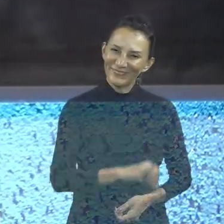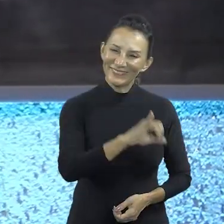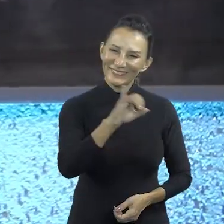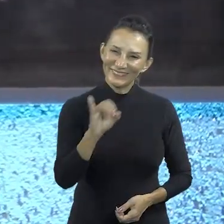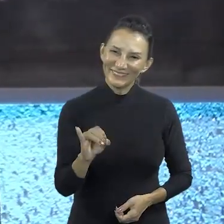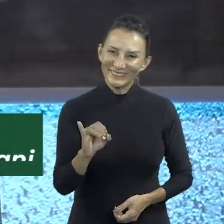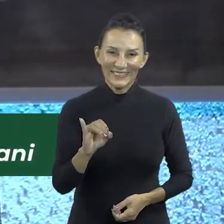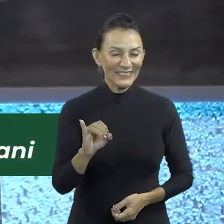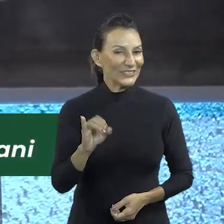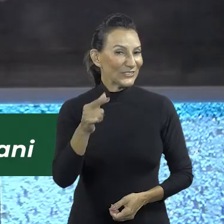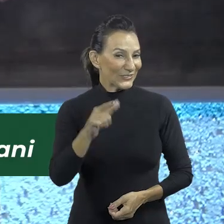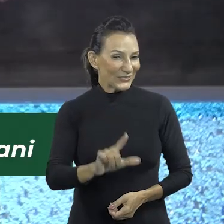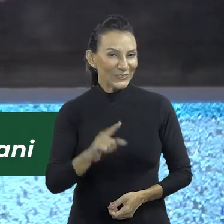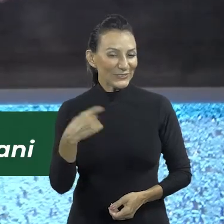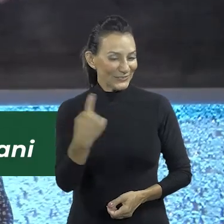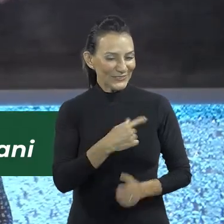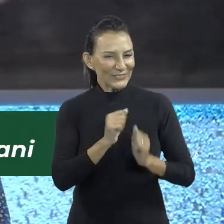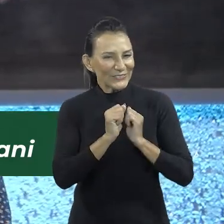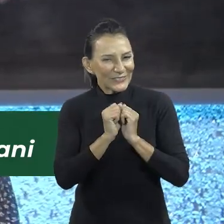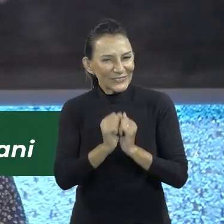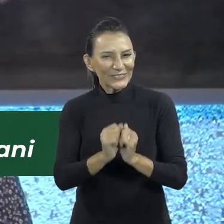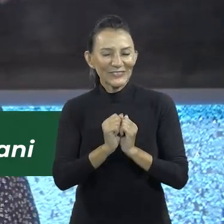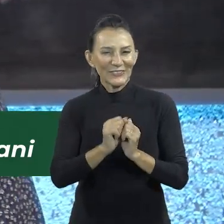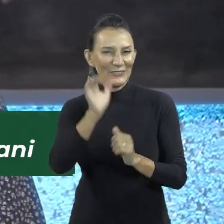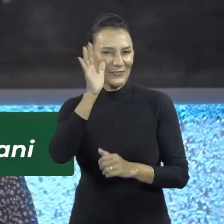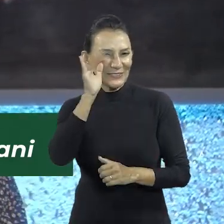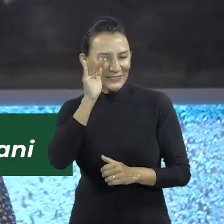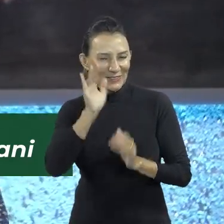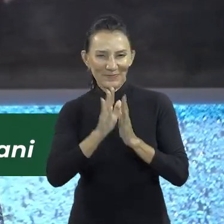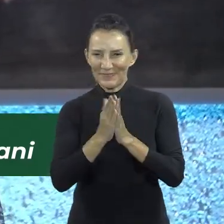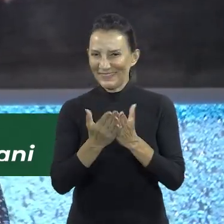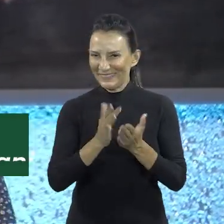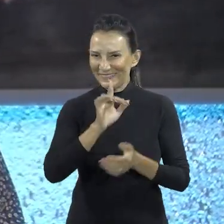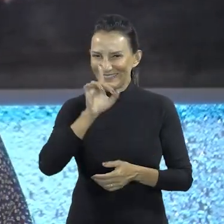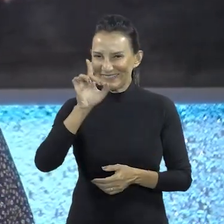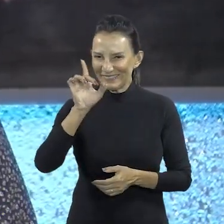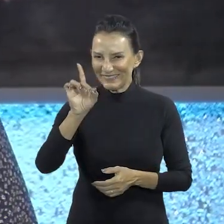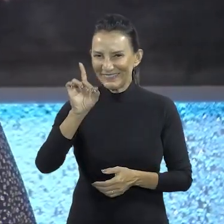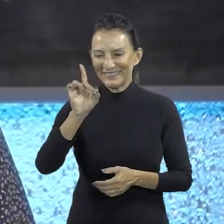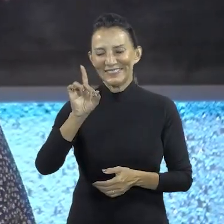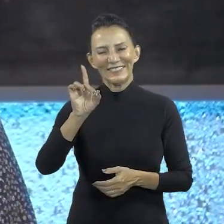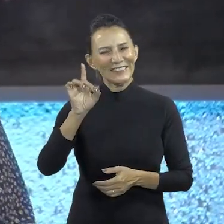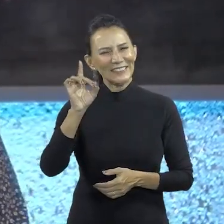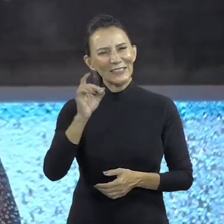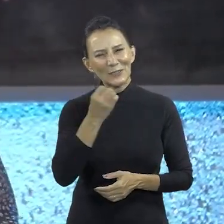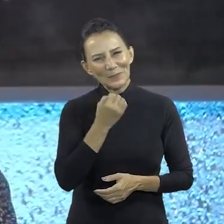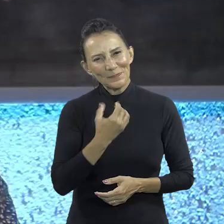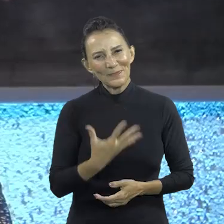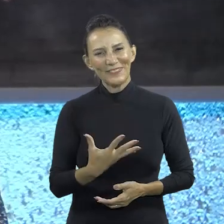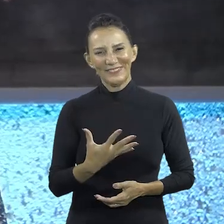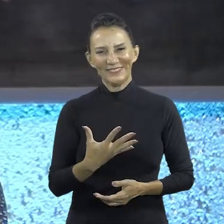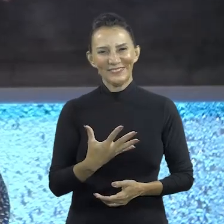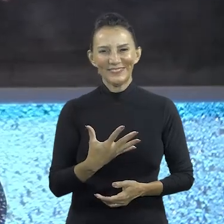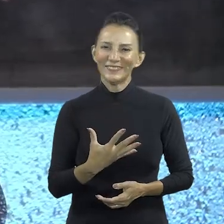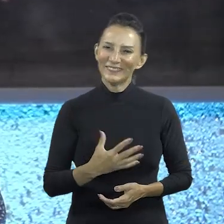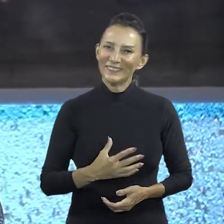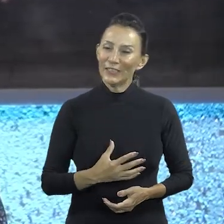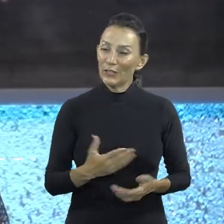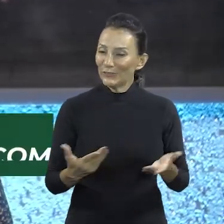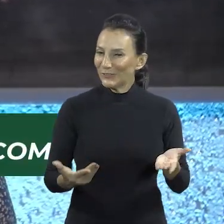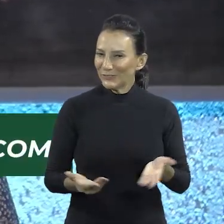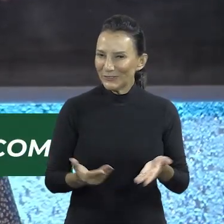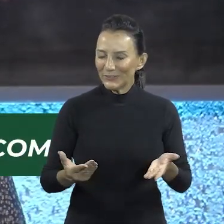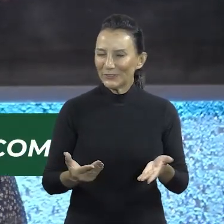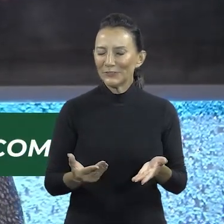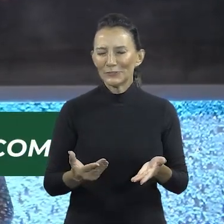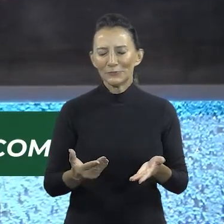Olá, queridos, mais uma vez estamos juntos para a ministração da Palavra de Deus. Que coisa boa! Hoje eu